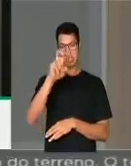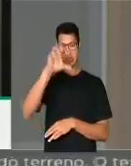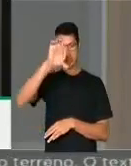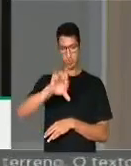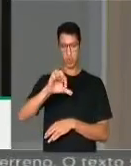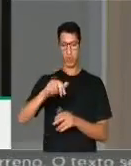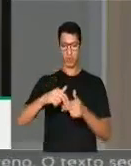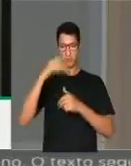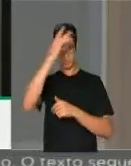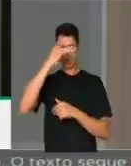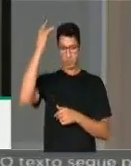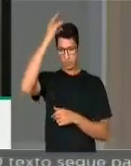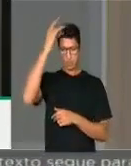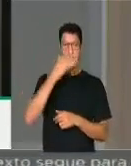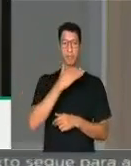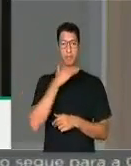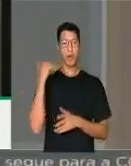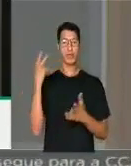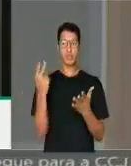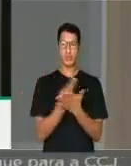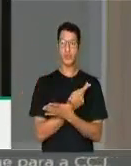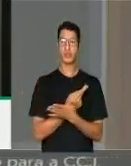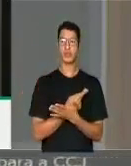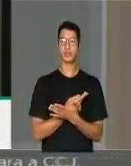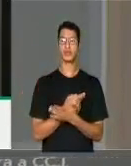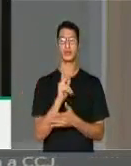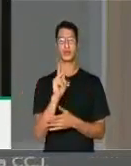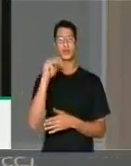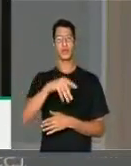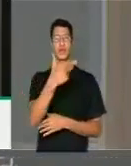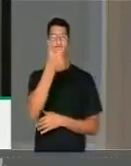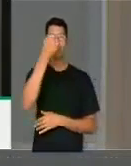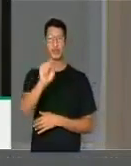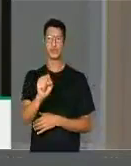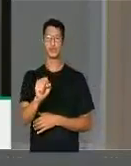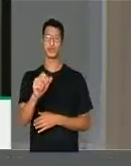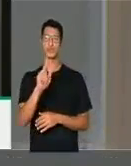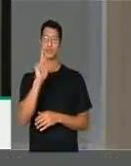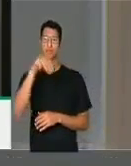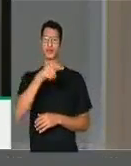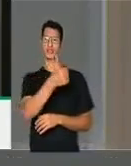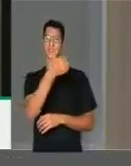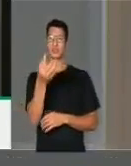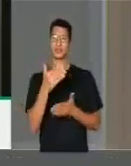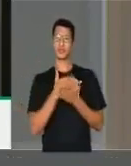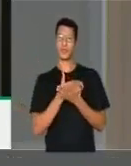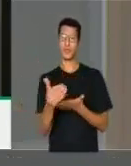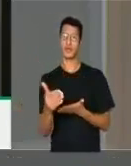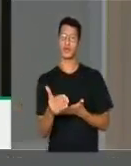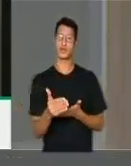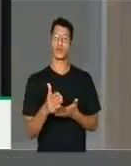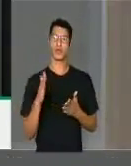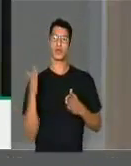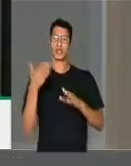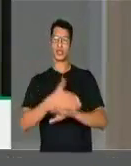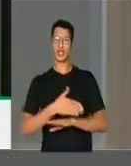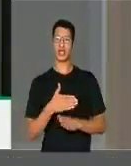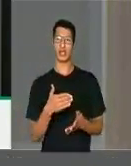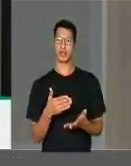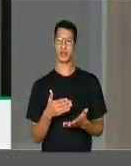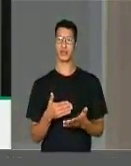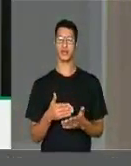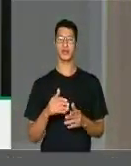Estado do Espírito Santo. Mortes estão acontecendo, quilômetro 28, quilômetro 16 começou